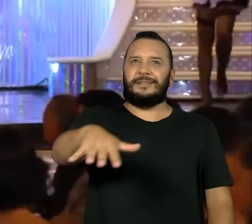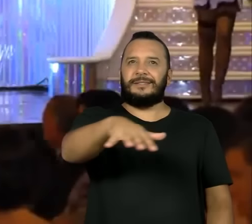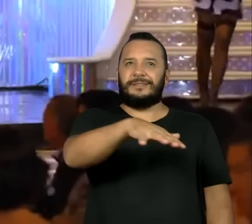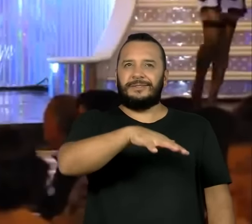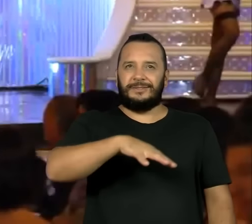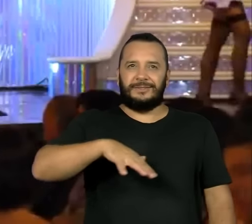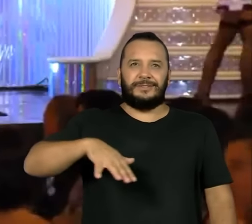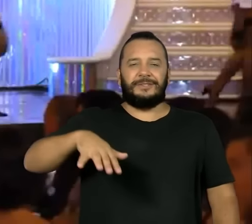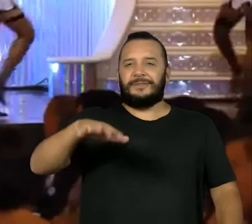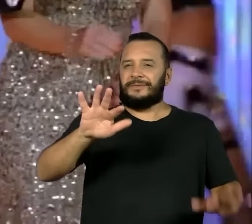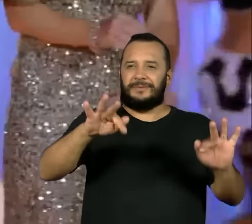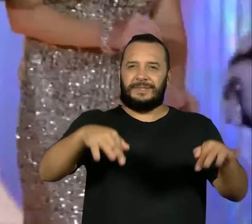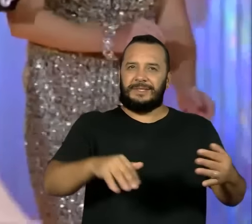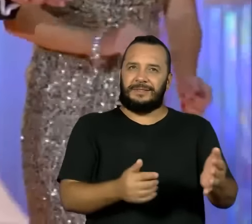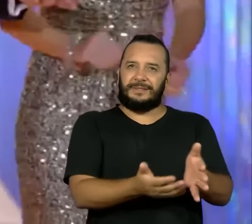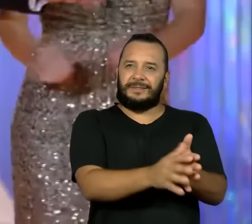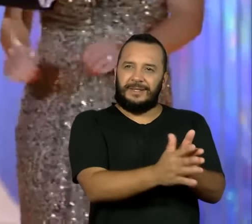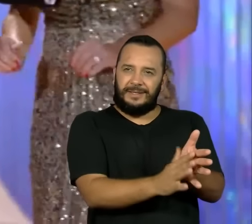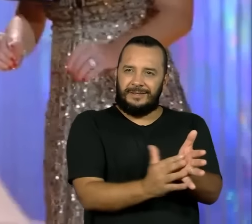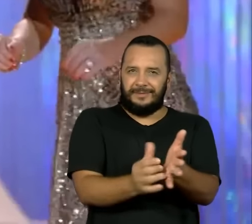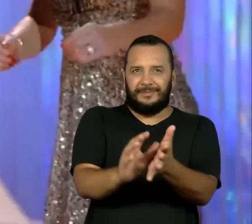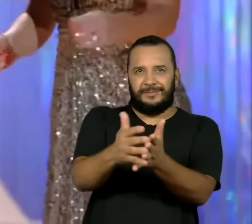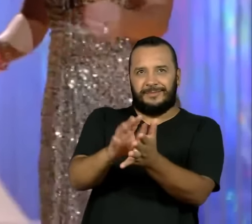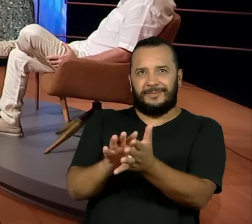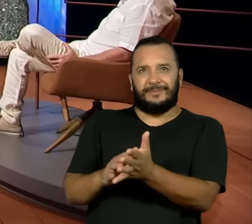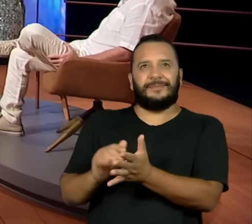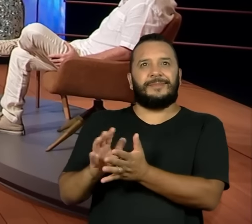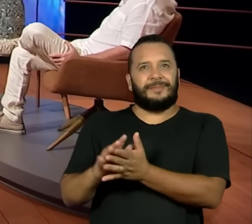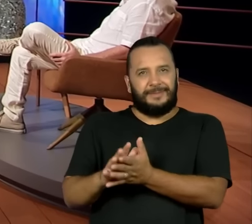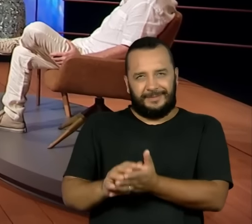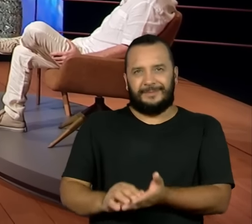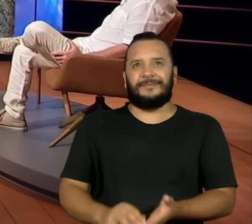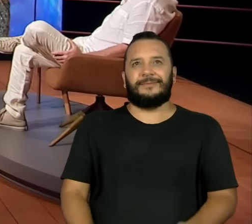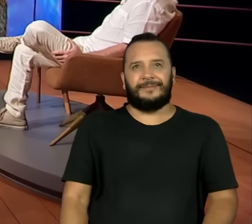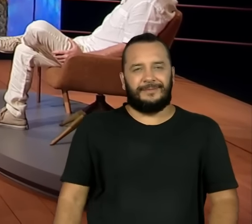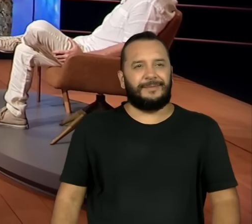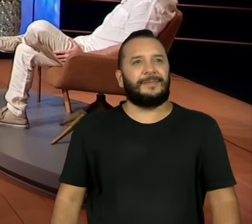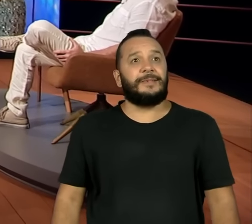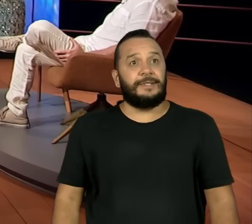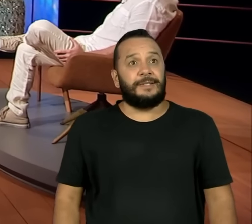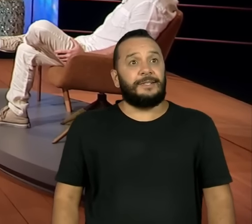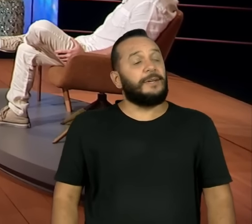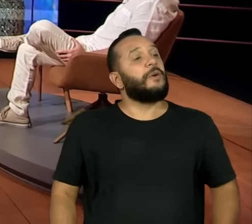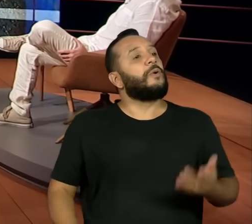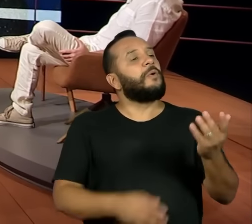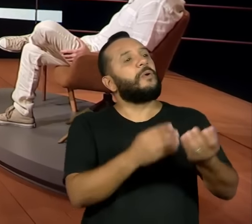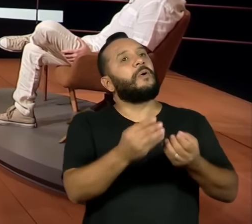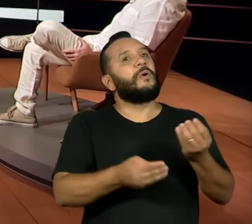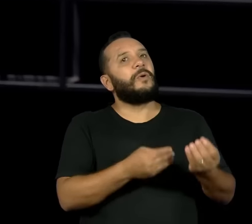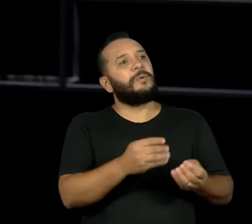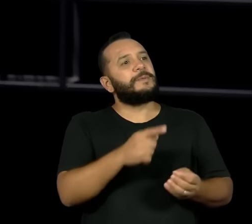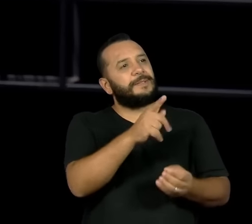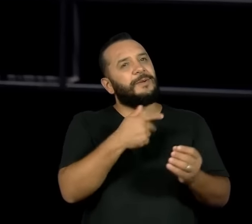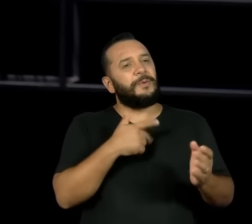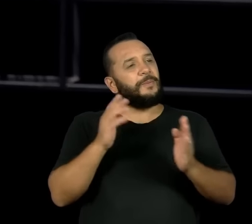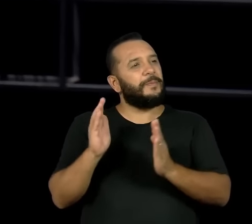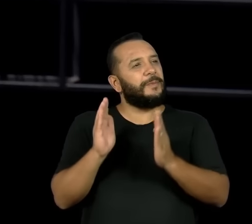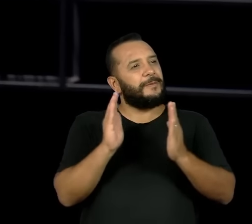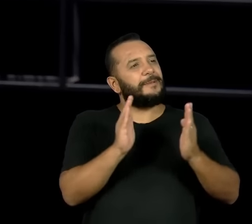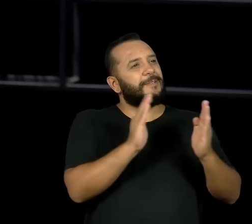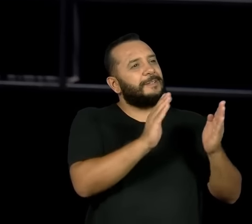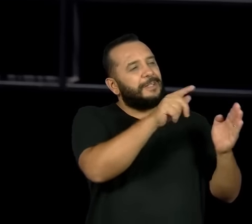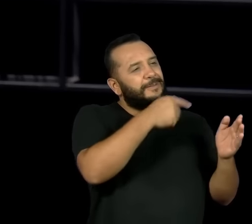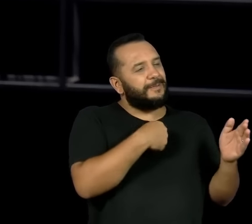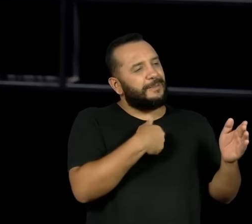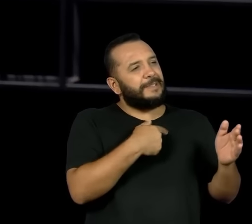oo samba T do como é que foi o teu processo teu mergulho nesse